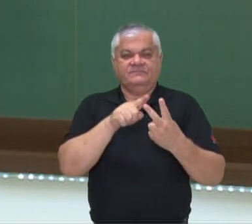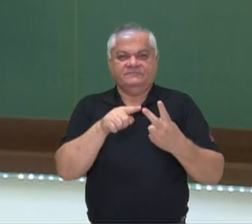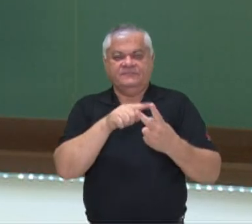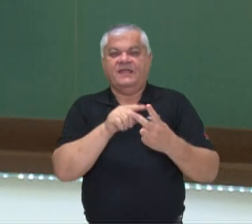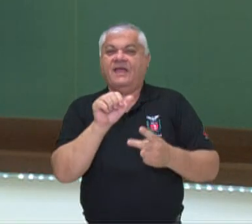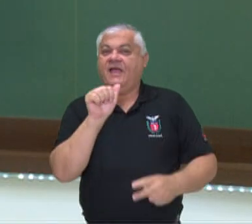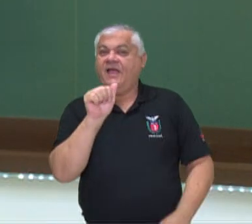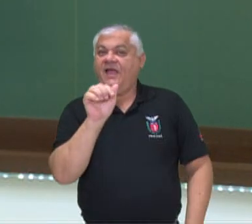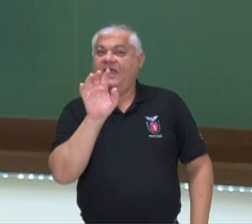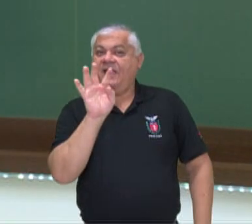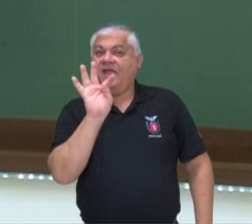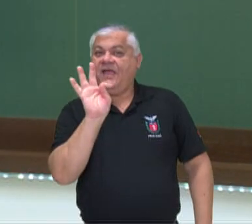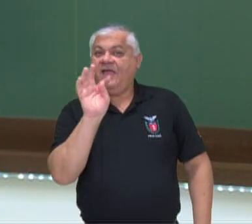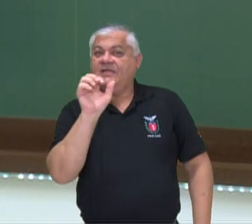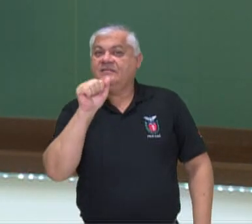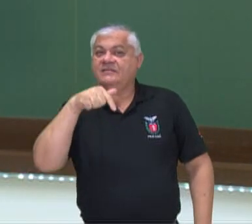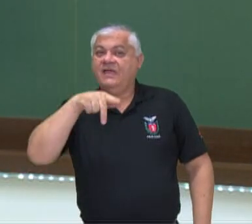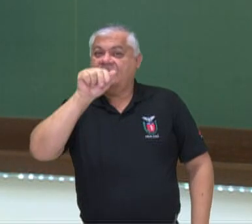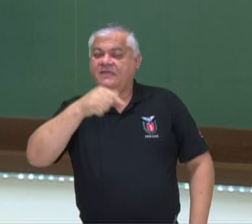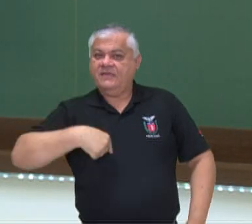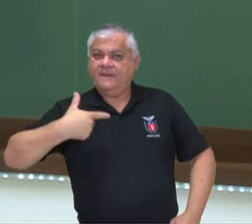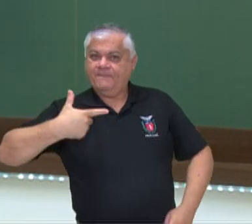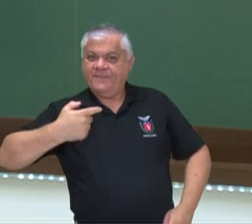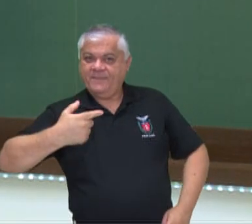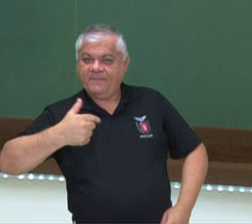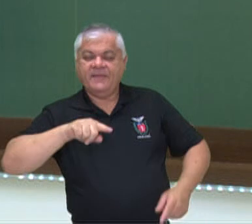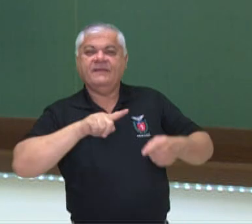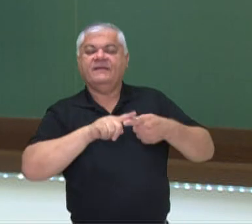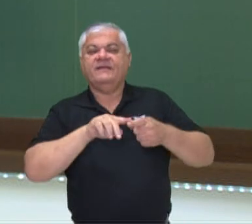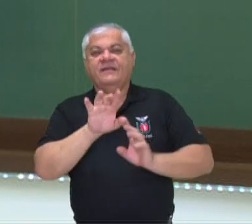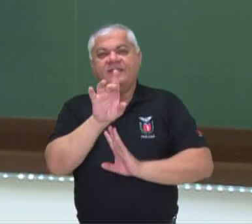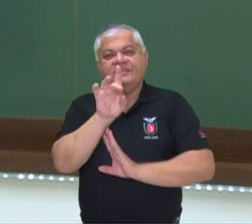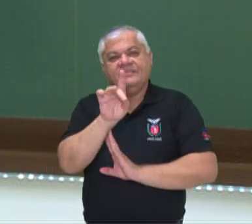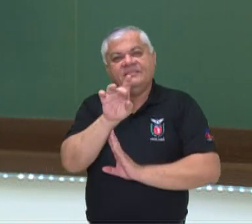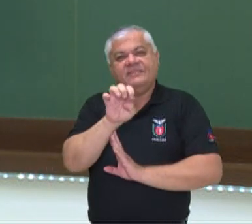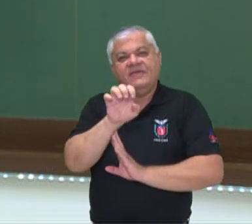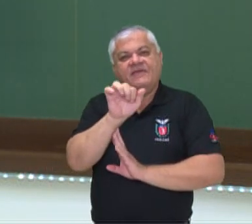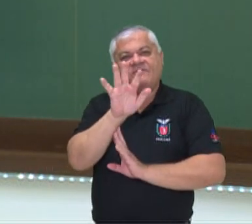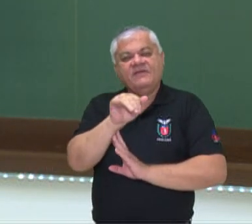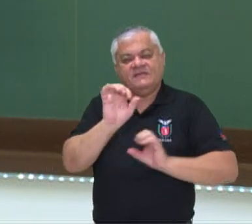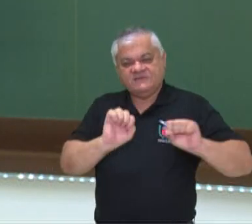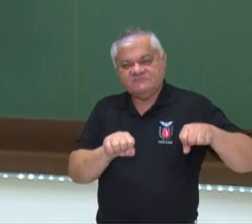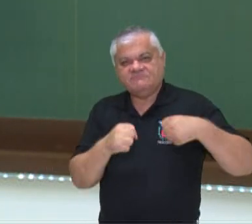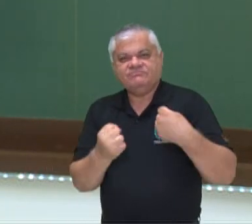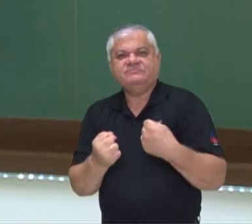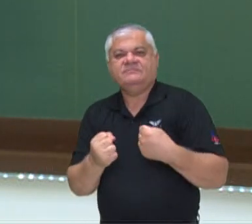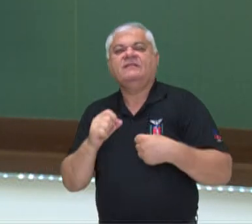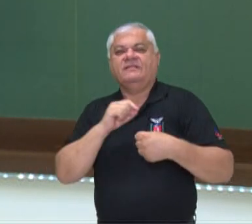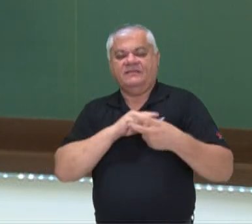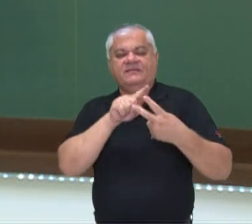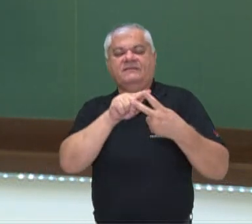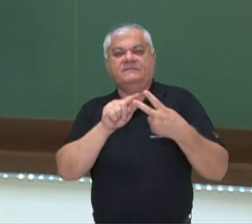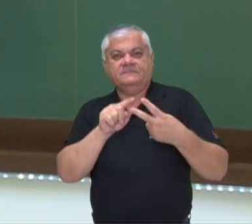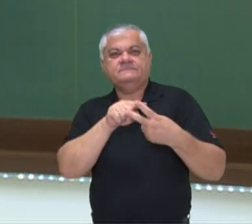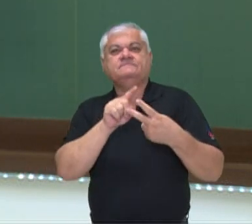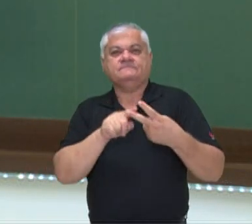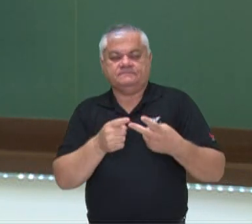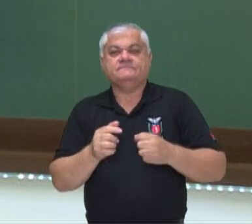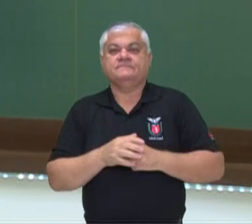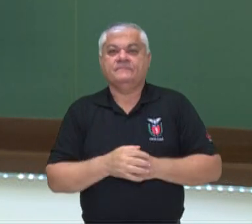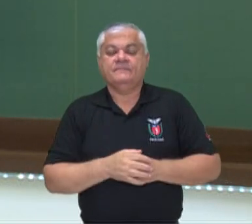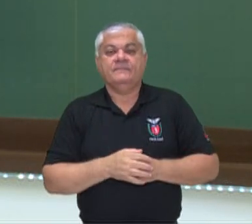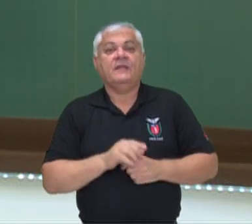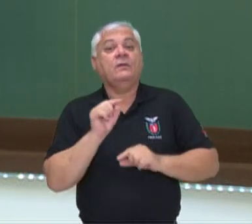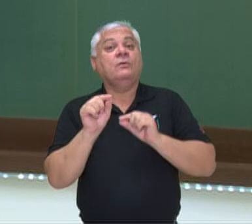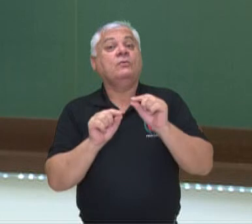essa sequência nos movimentos e vai colar um movimento no outro é a ginga. A